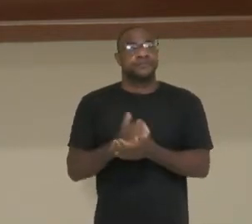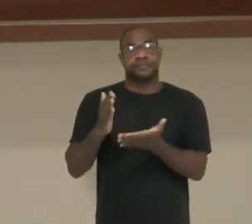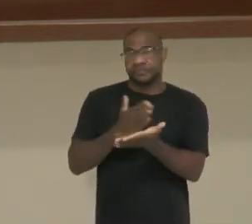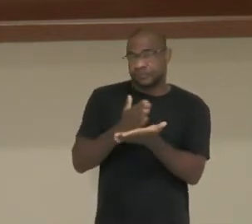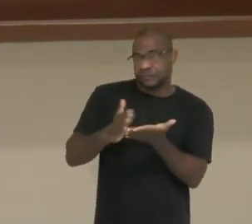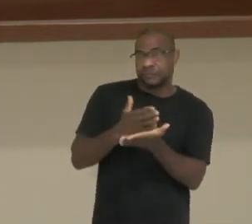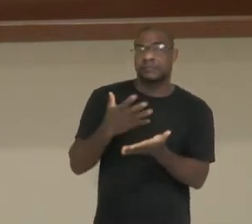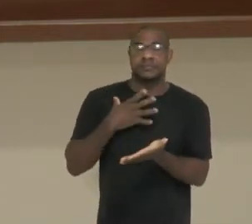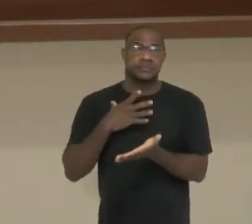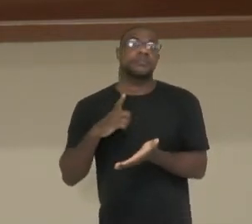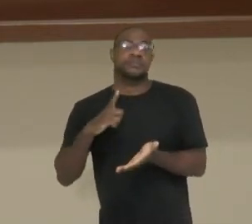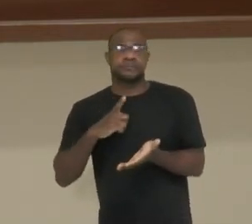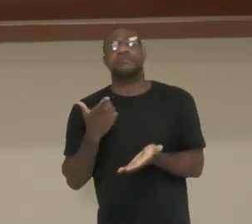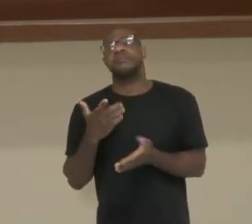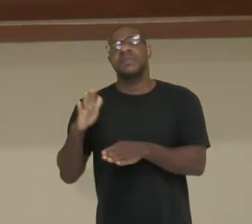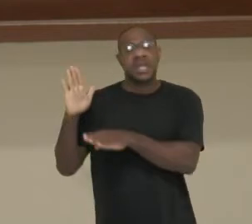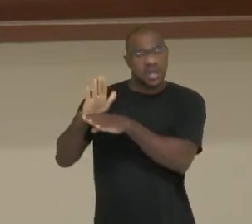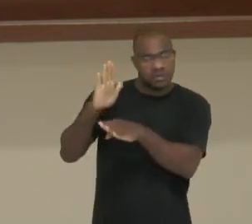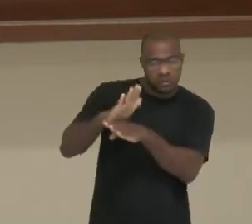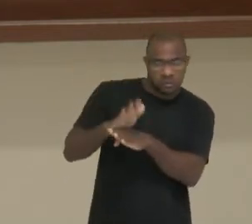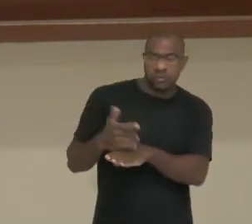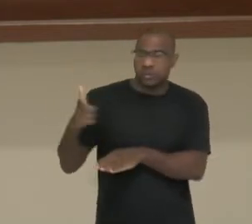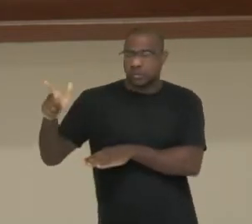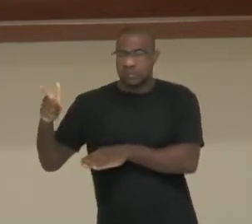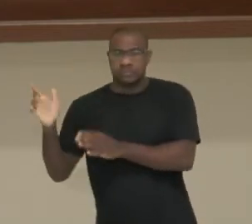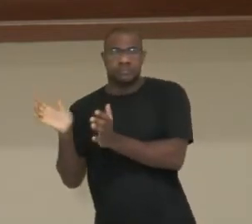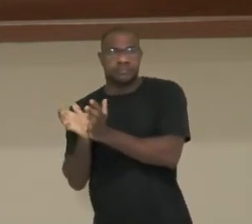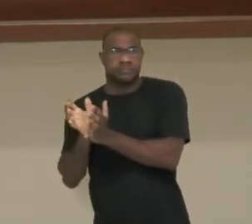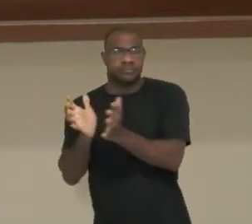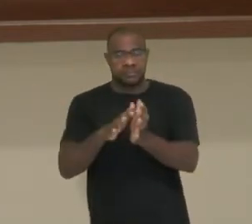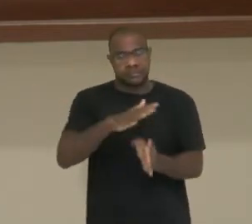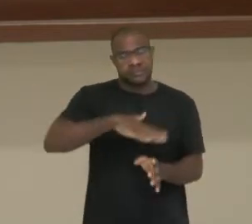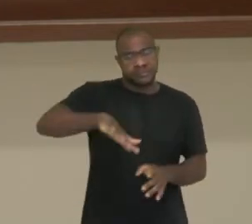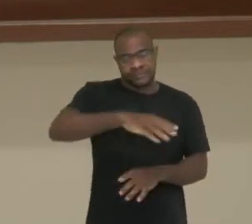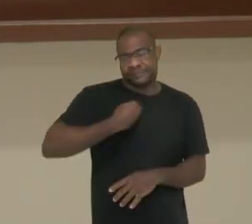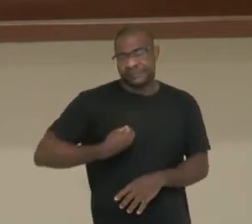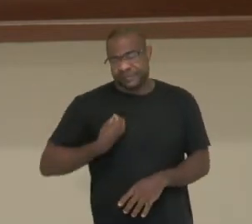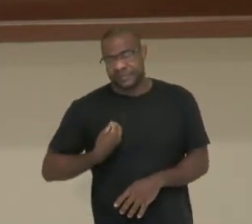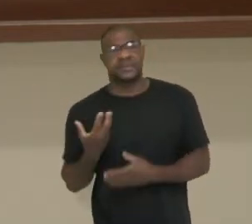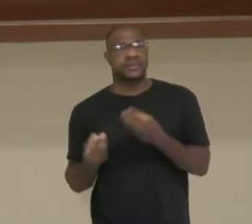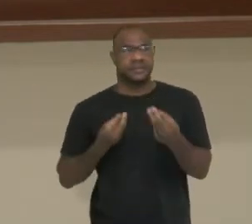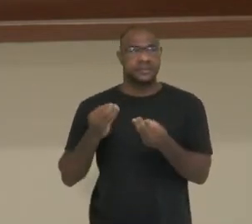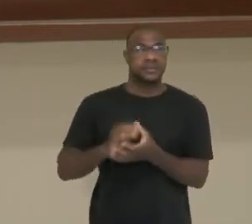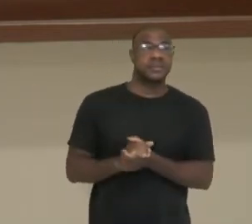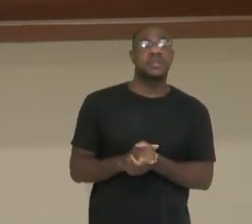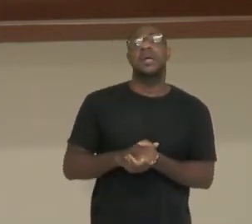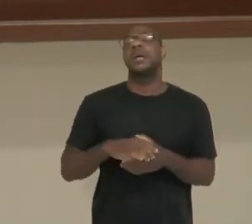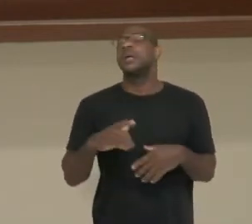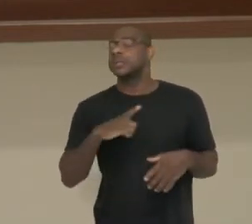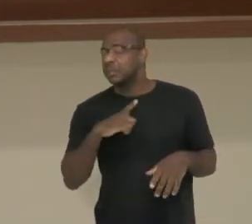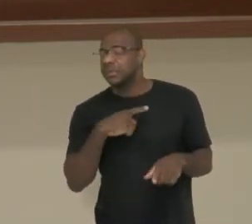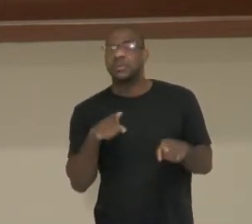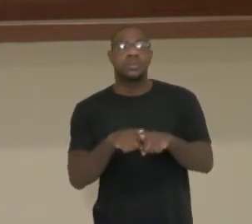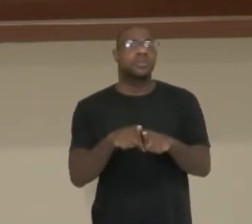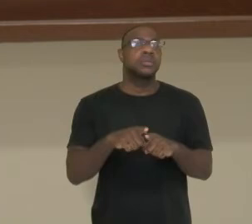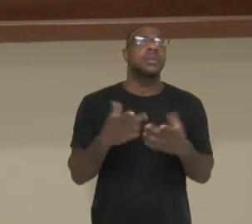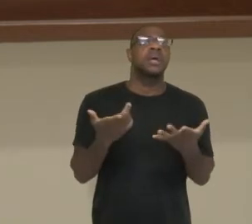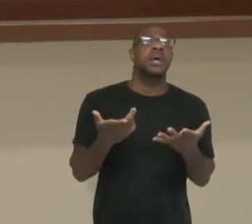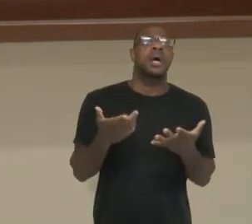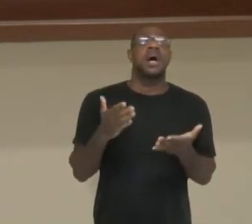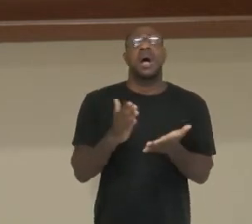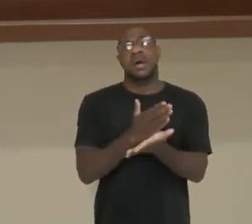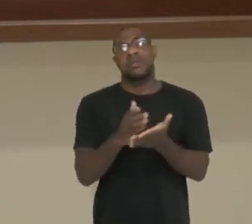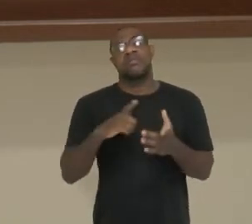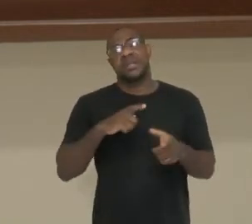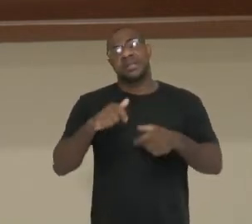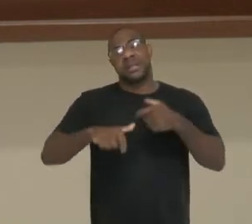recebiam ajudas de indivíduos que faziam parte, né, de sua vida social, padres, enfim, e também muitos acabavam fazendo